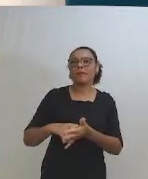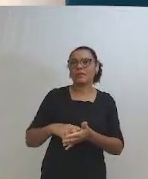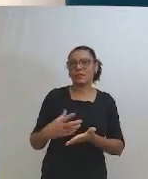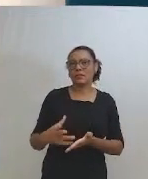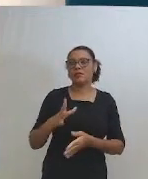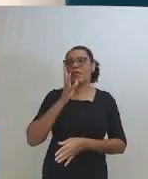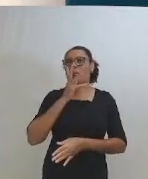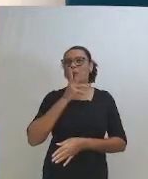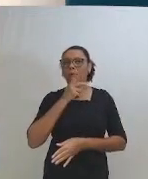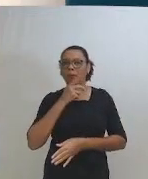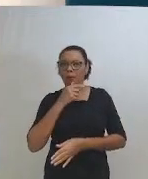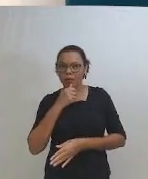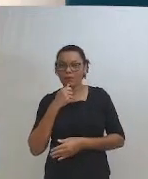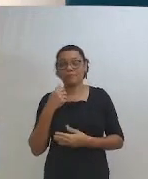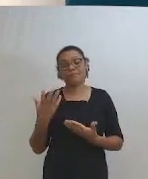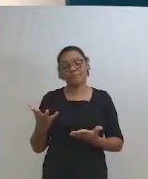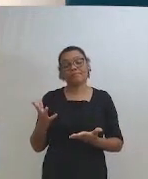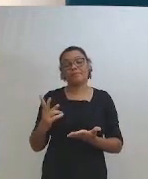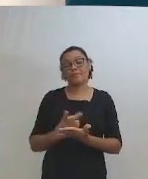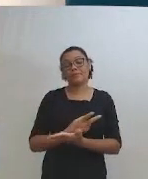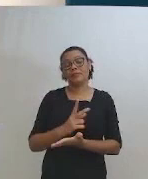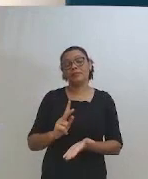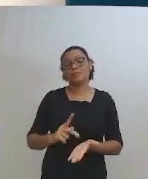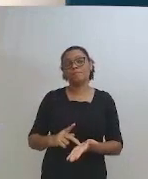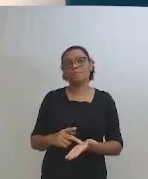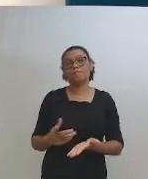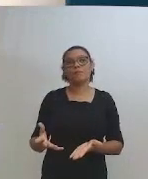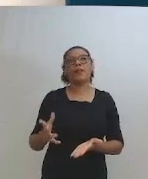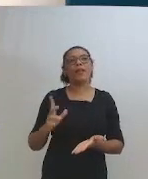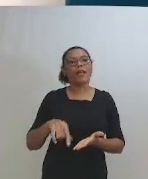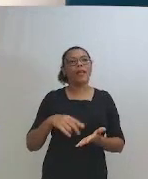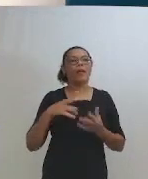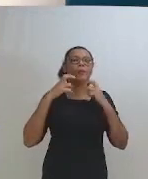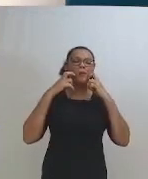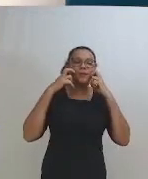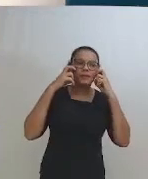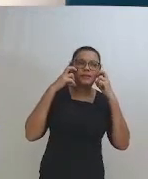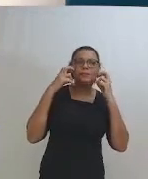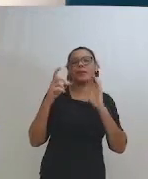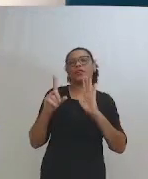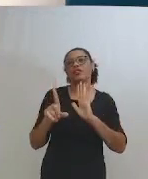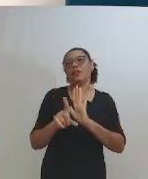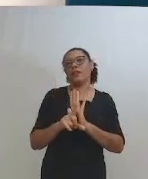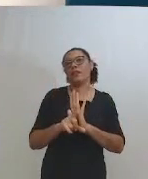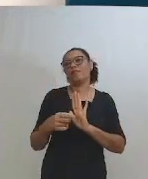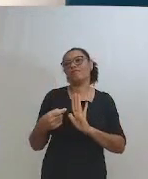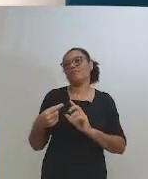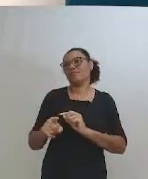de fato, excelência, e geram um constrangimento ilegal que tanto se discute.